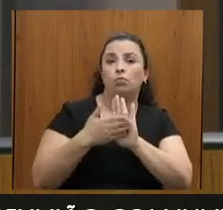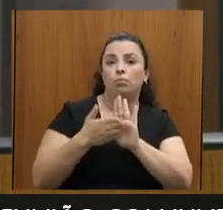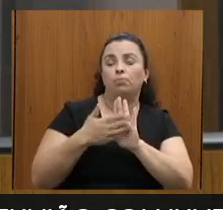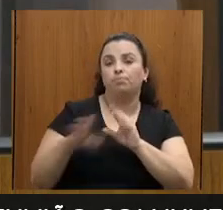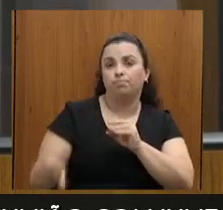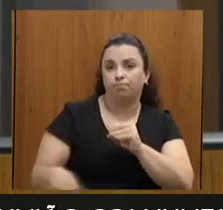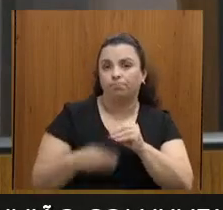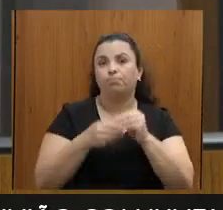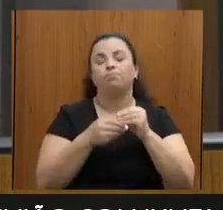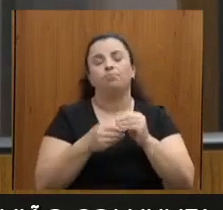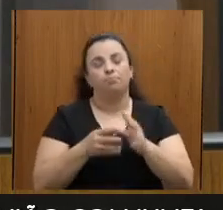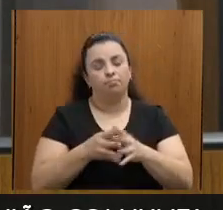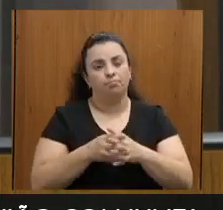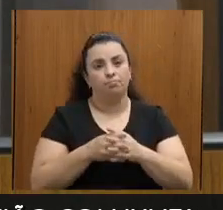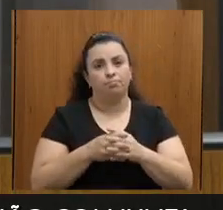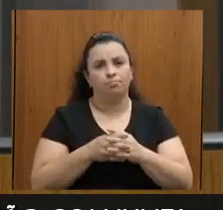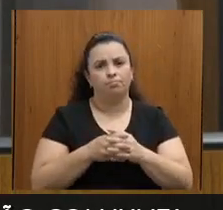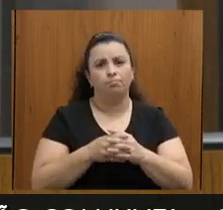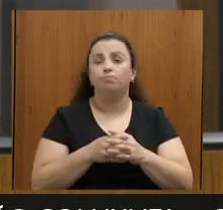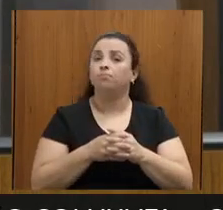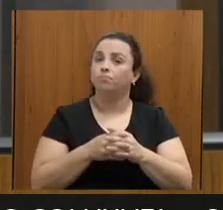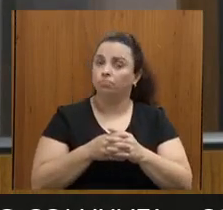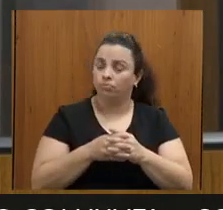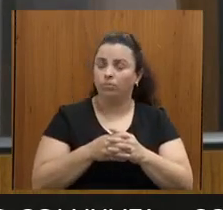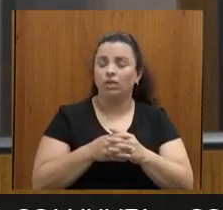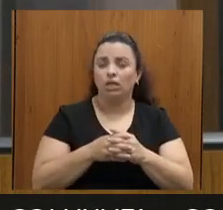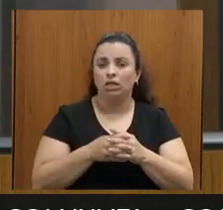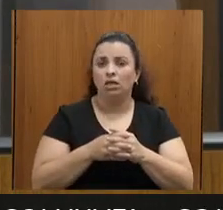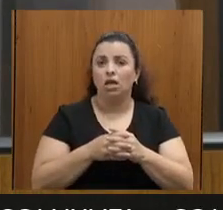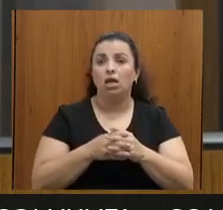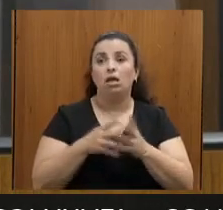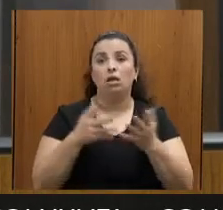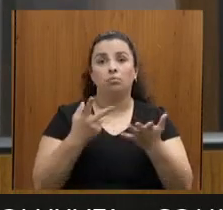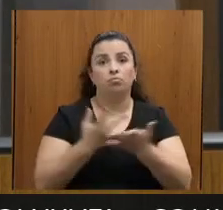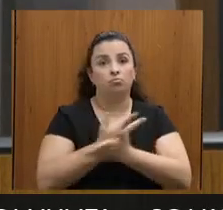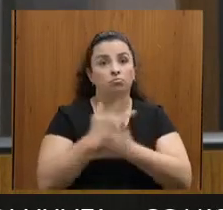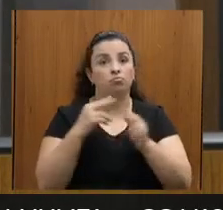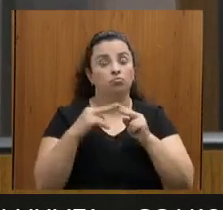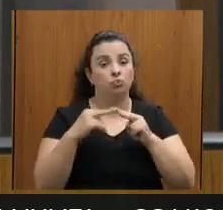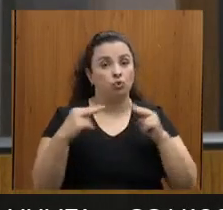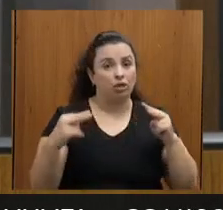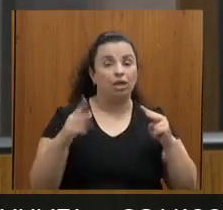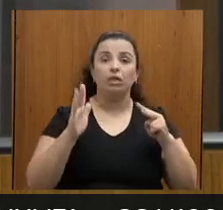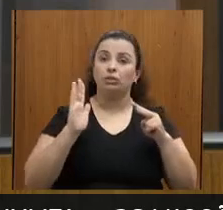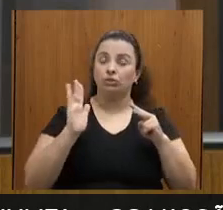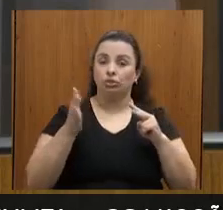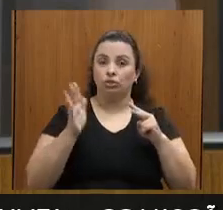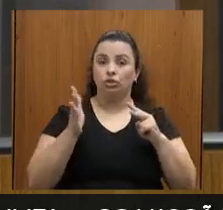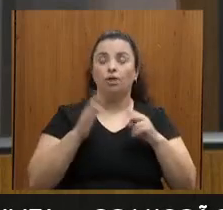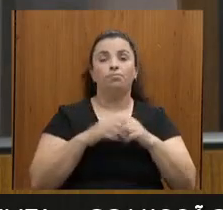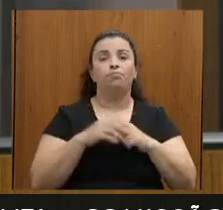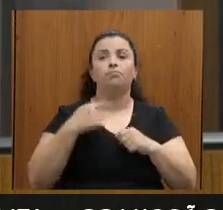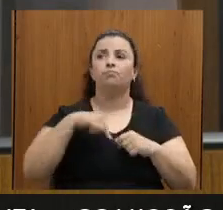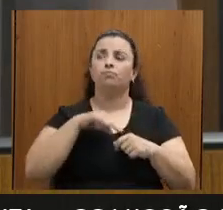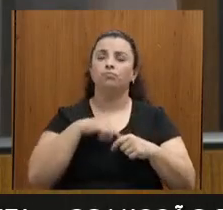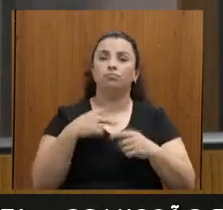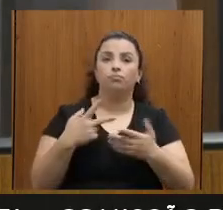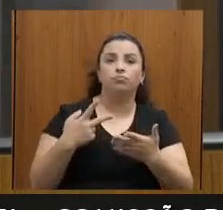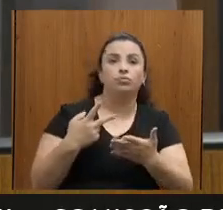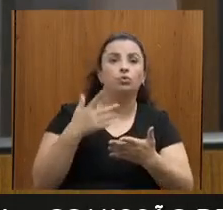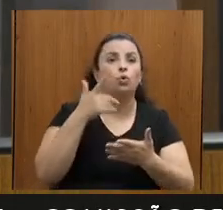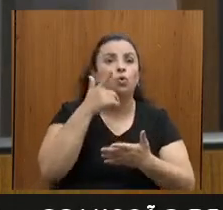e, de forma online, nós conseguimos